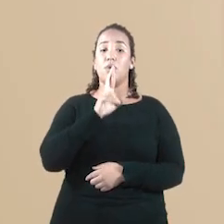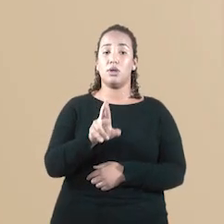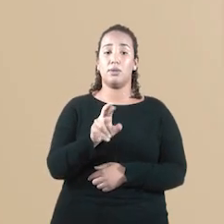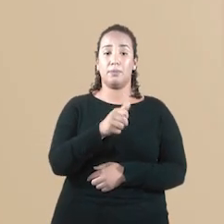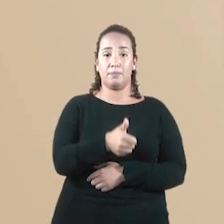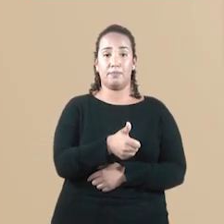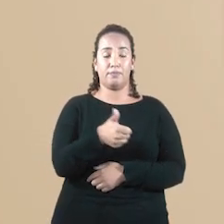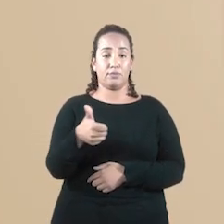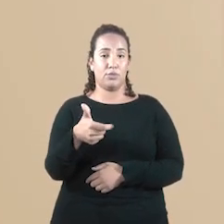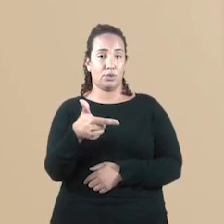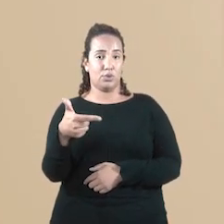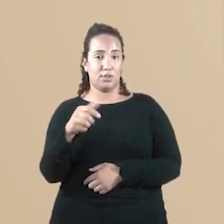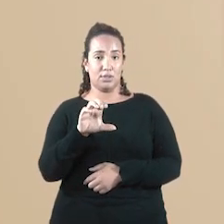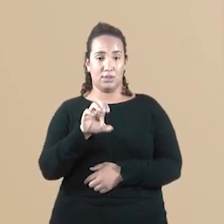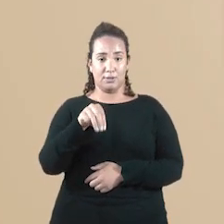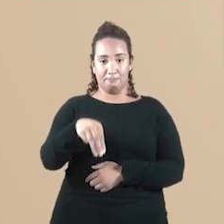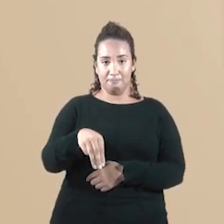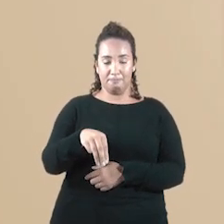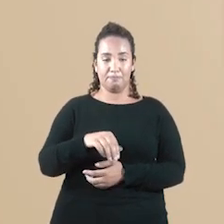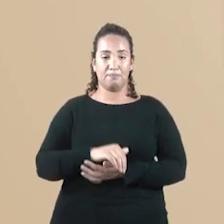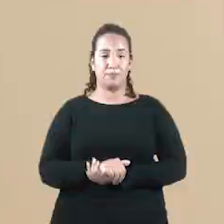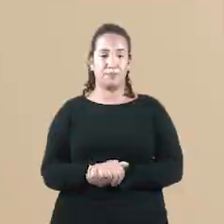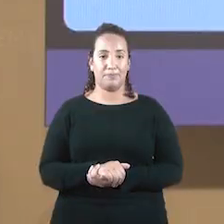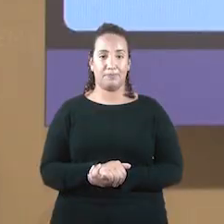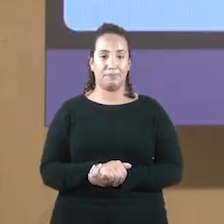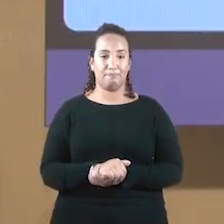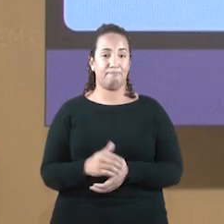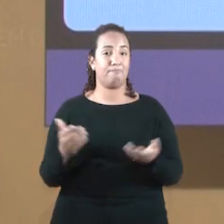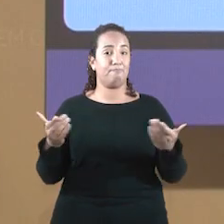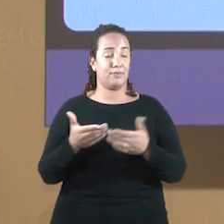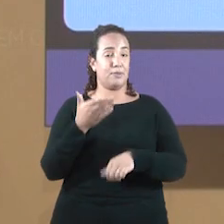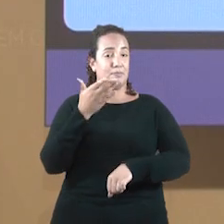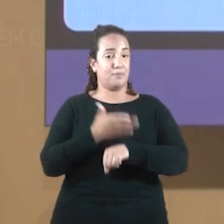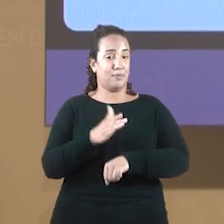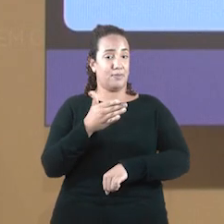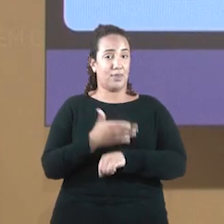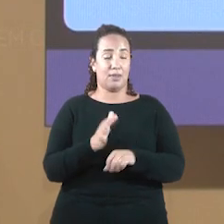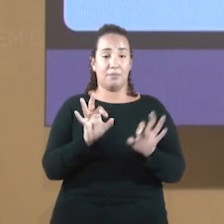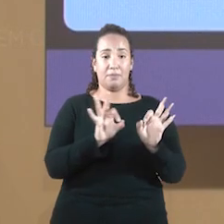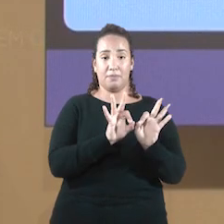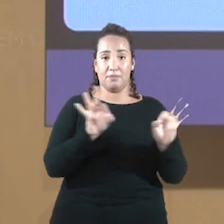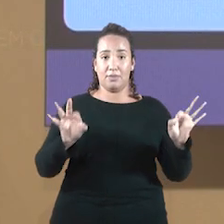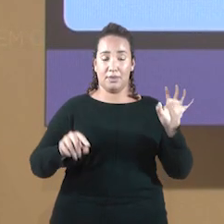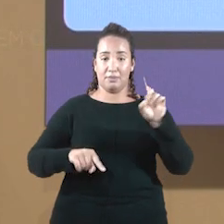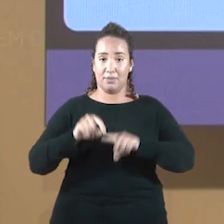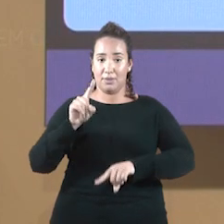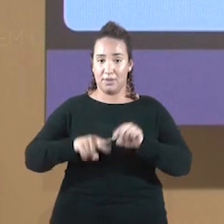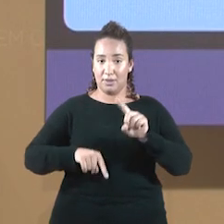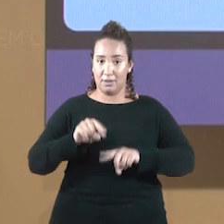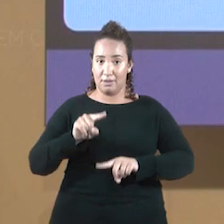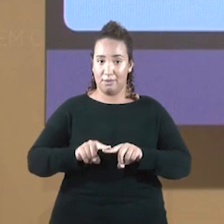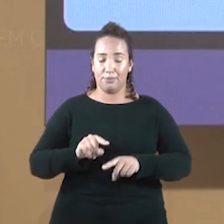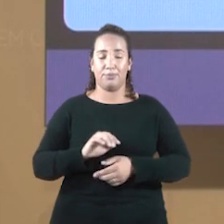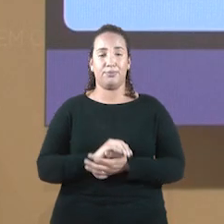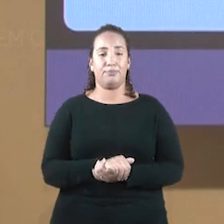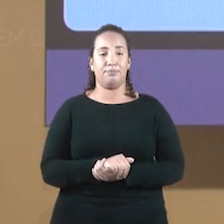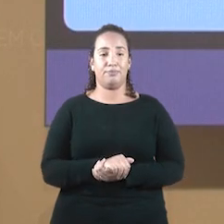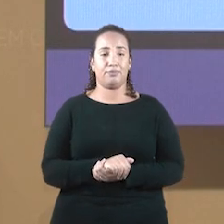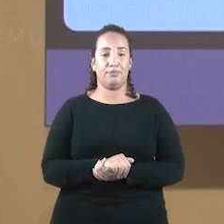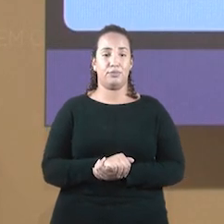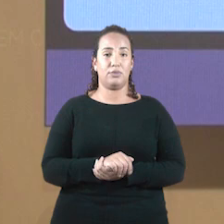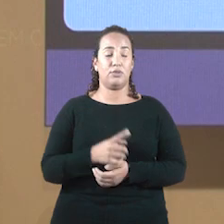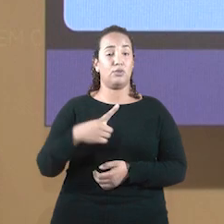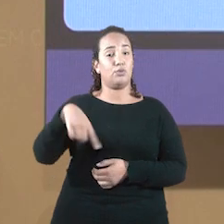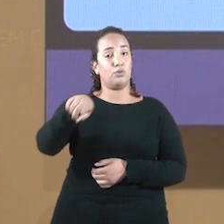daria 112 centímetros. Agora vamos praticar medindo um objeto com outro. Você